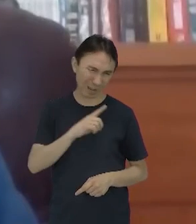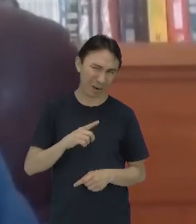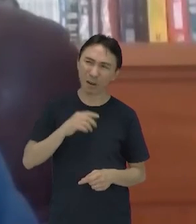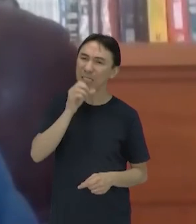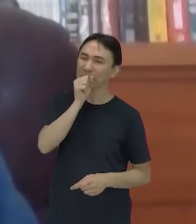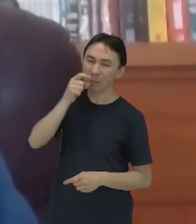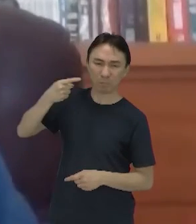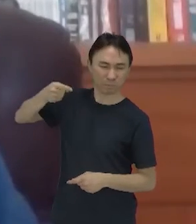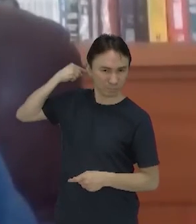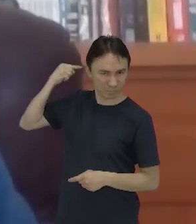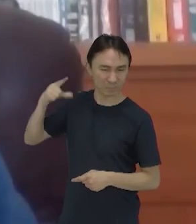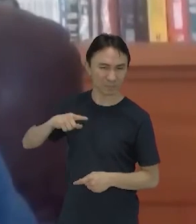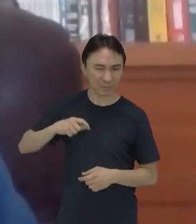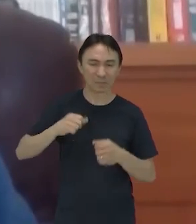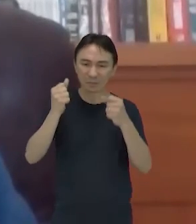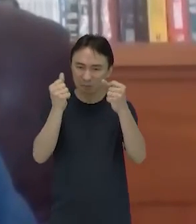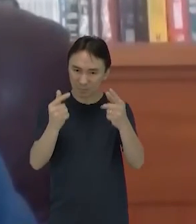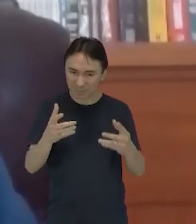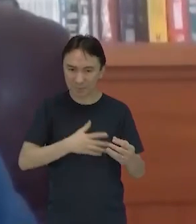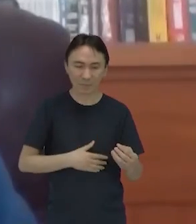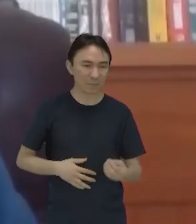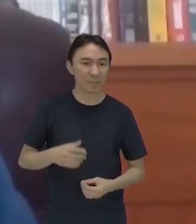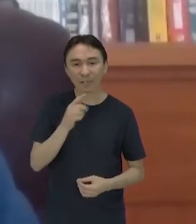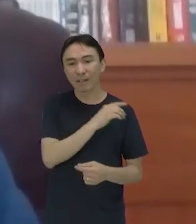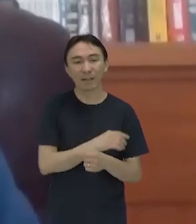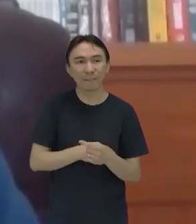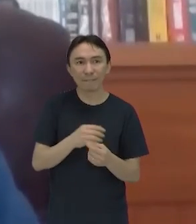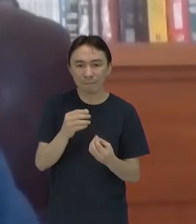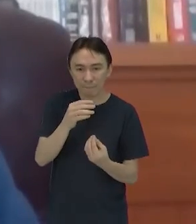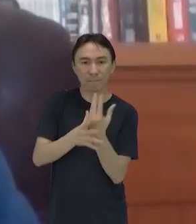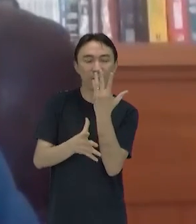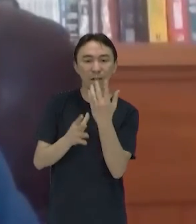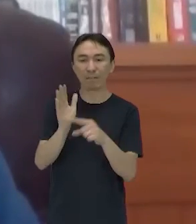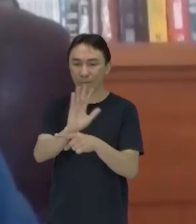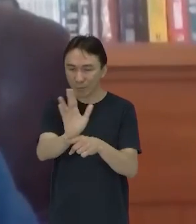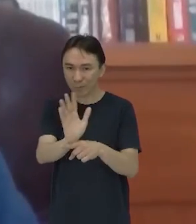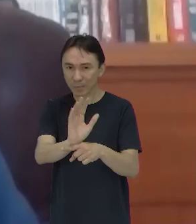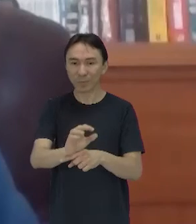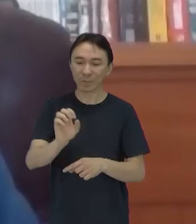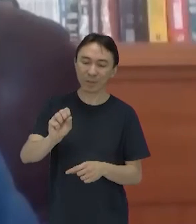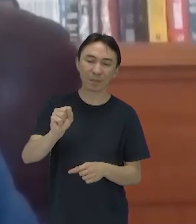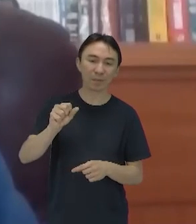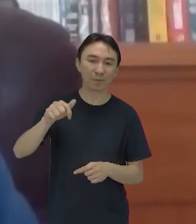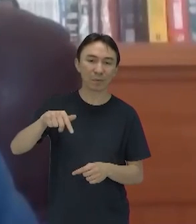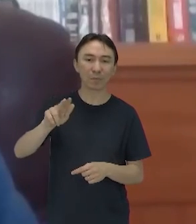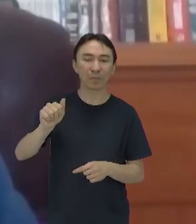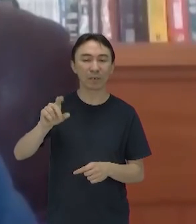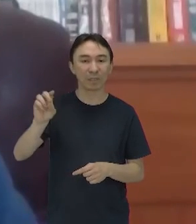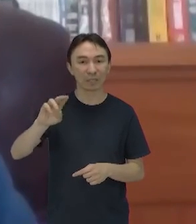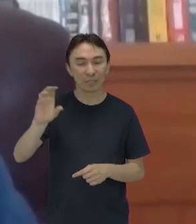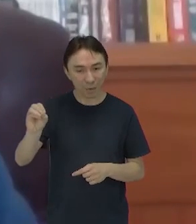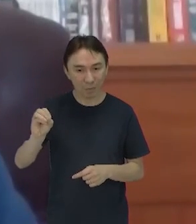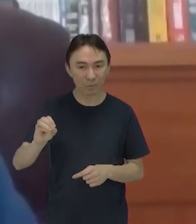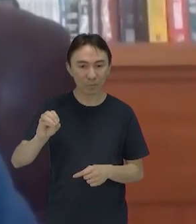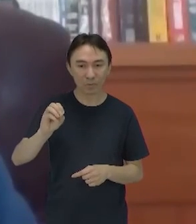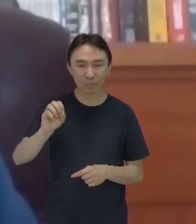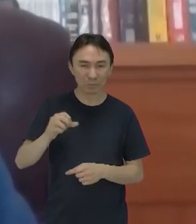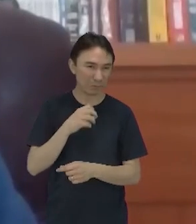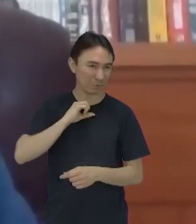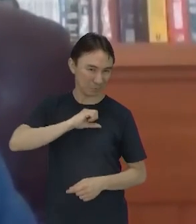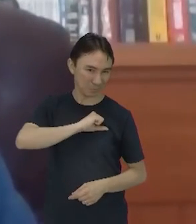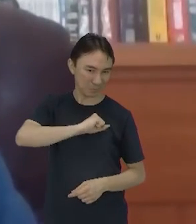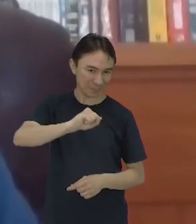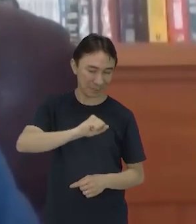fala muito sobre a criação do Esquadrão Suicida e no finalzinho ele fala sobre a ponta que ele fez no filme.